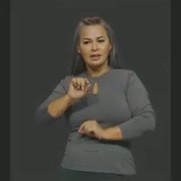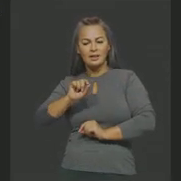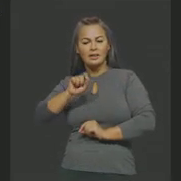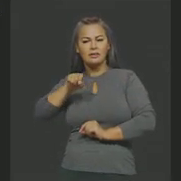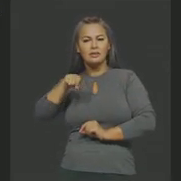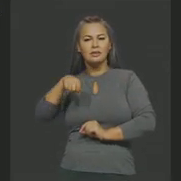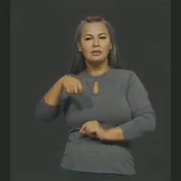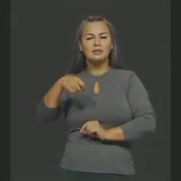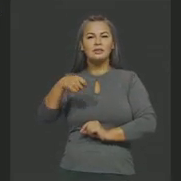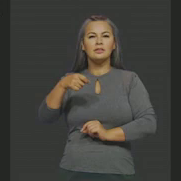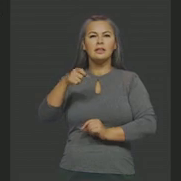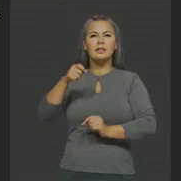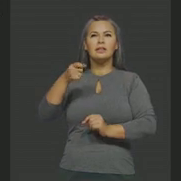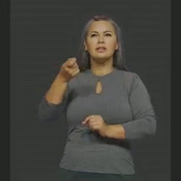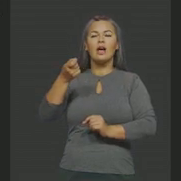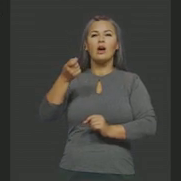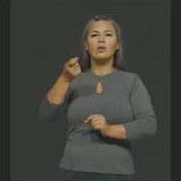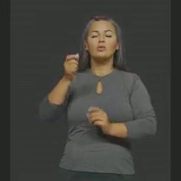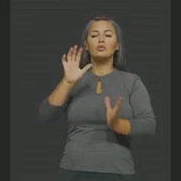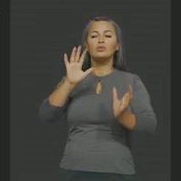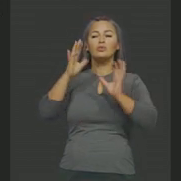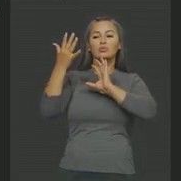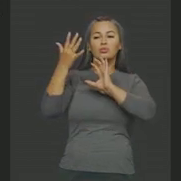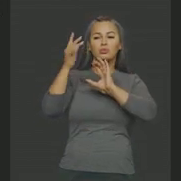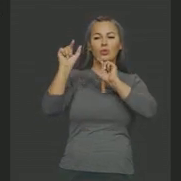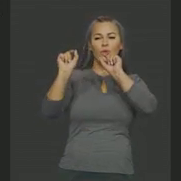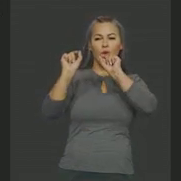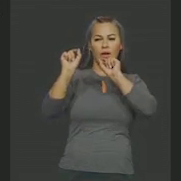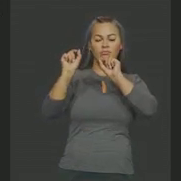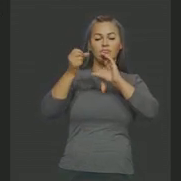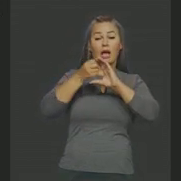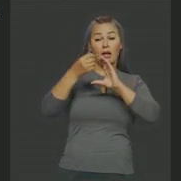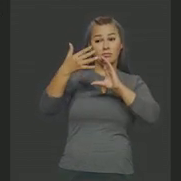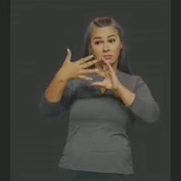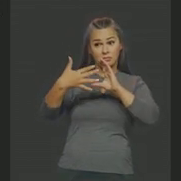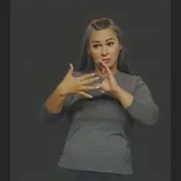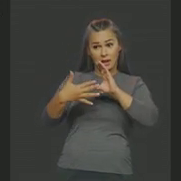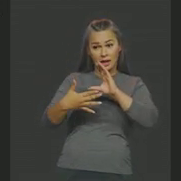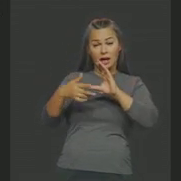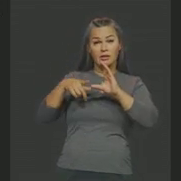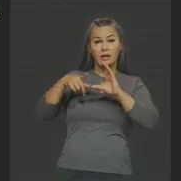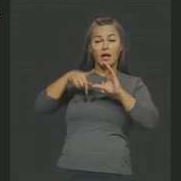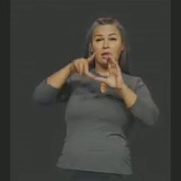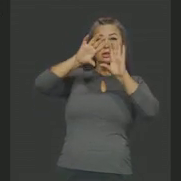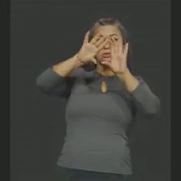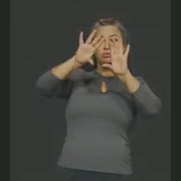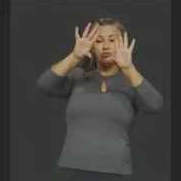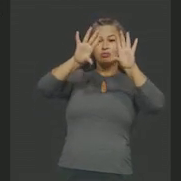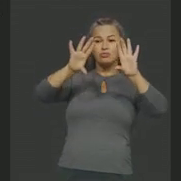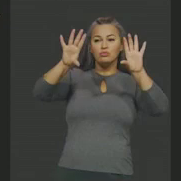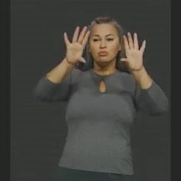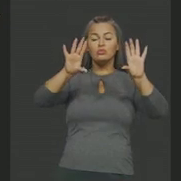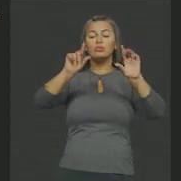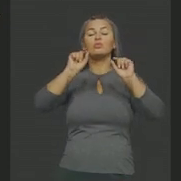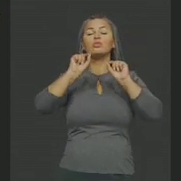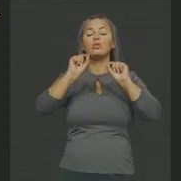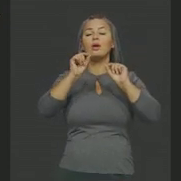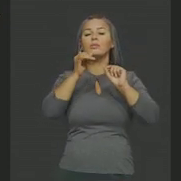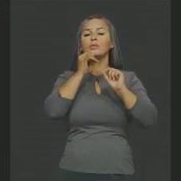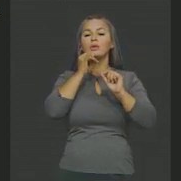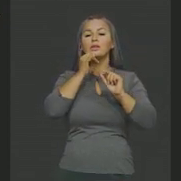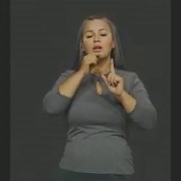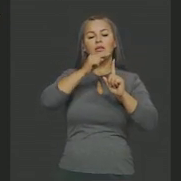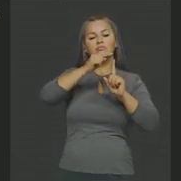acolhimento. O clima, ele é o conjunto de características atmosféricas, como temperatura,